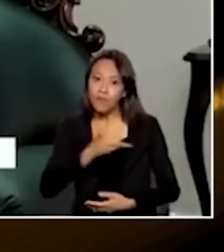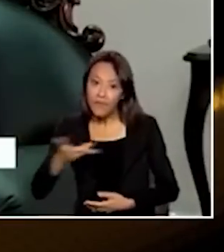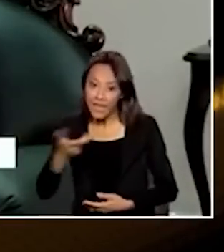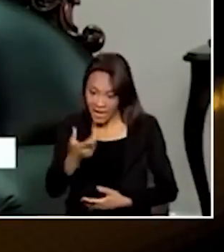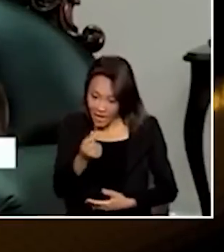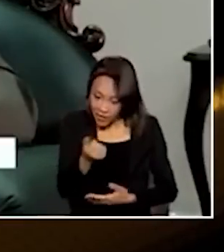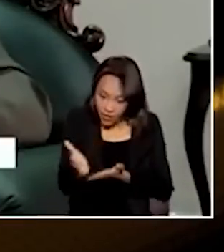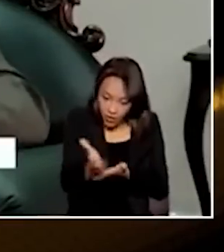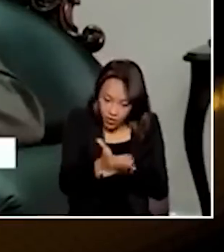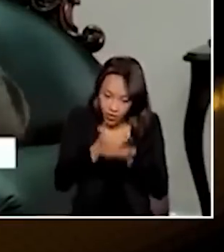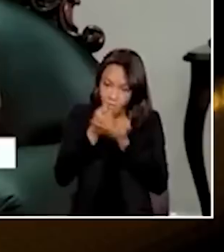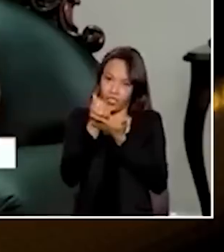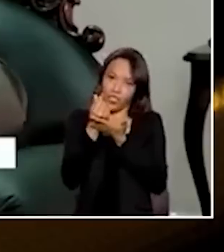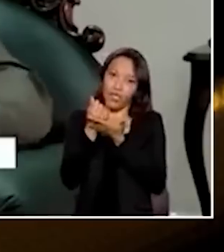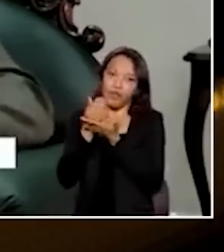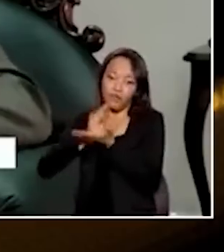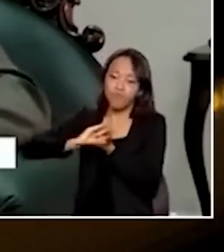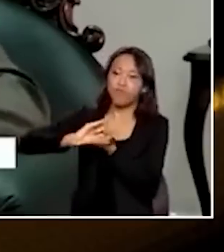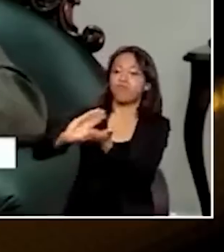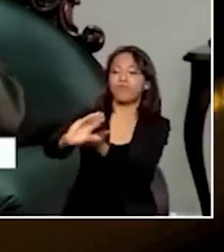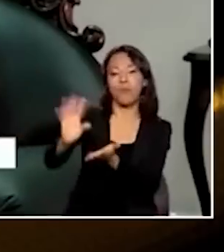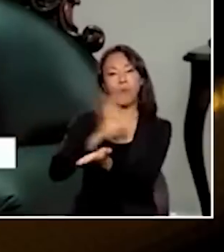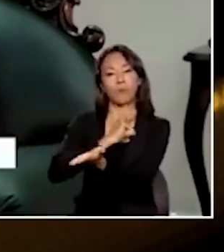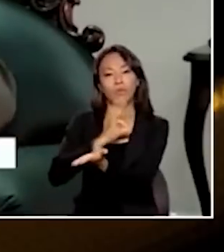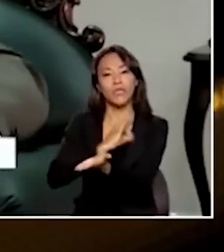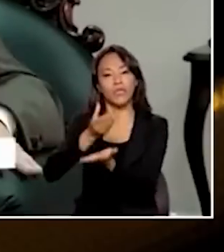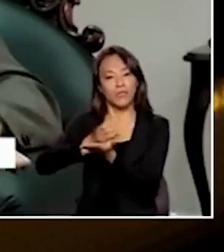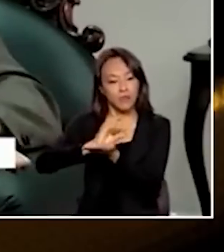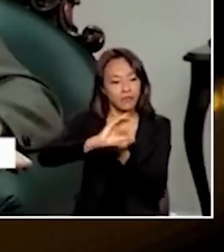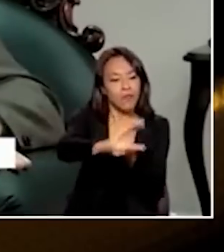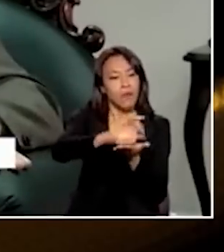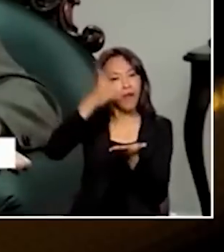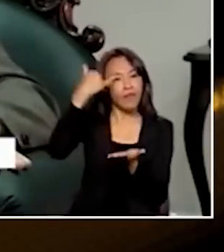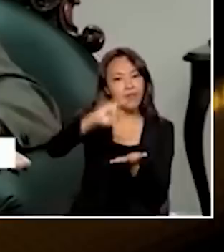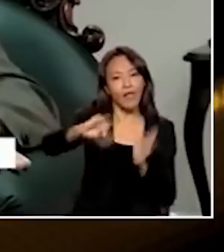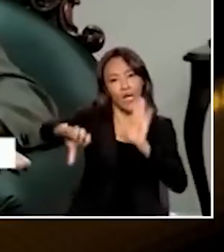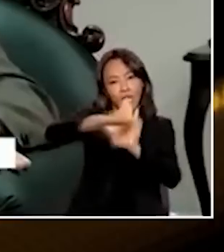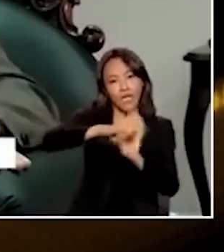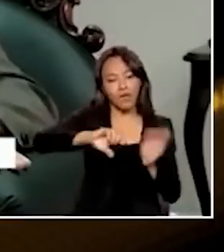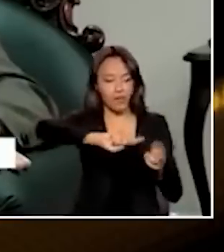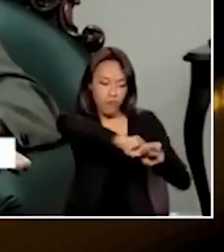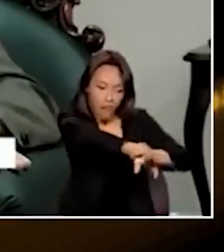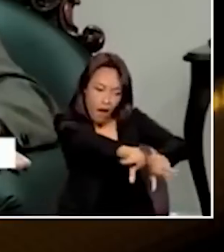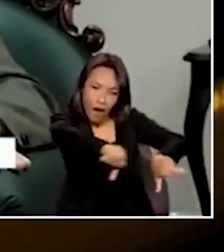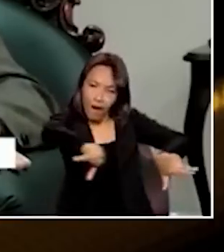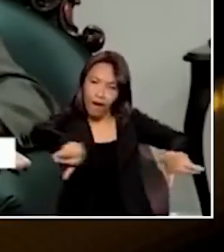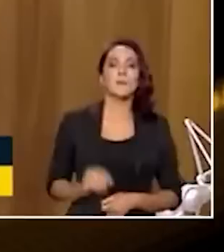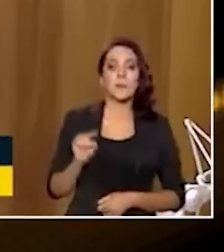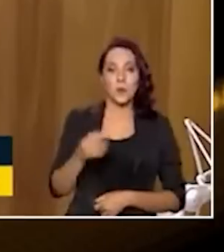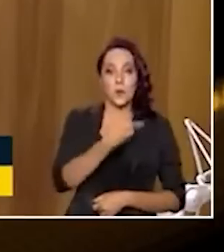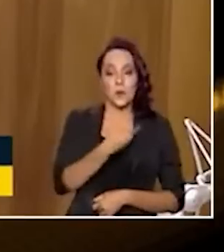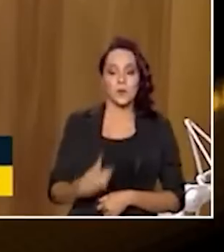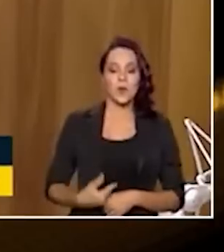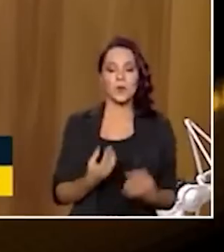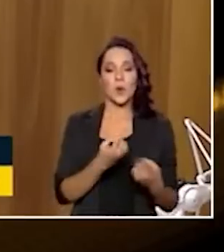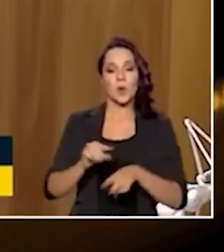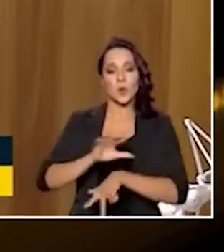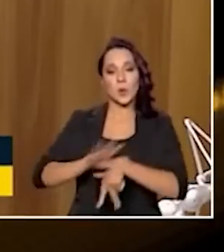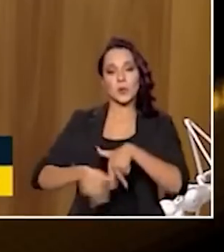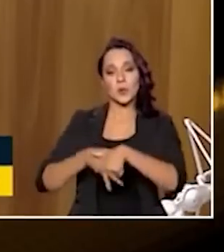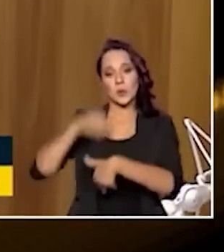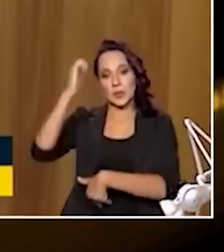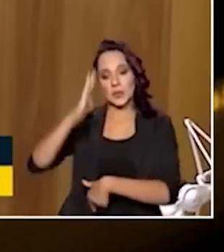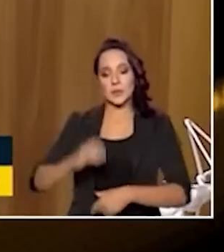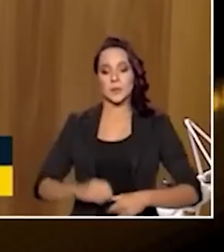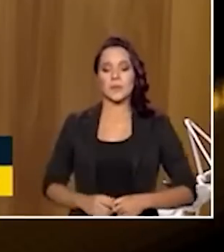de propina como é que você explica com o sujeito dele está solto e o Anderson Torres permanece preso mas esse